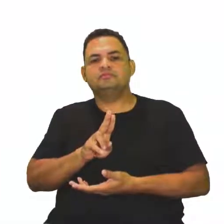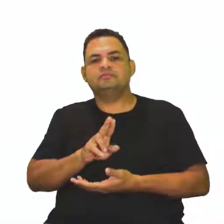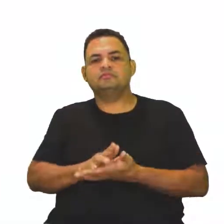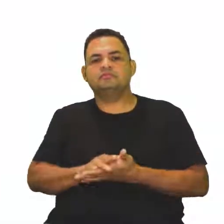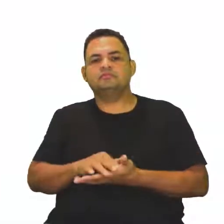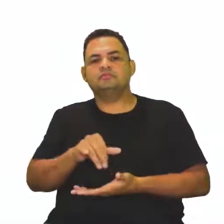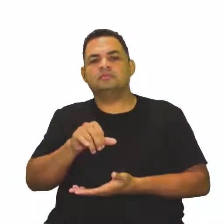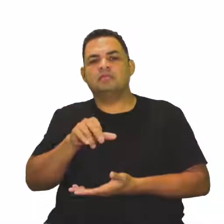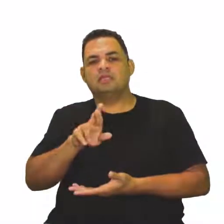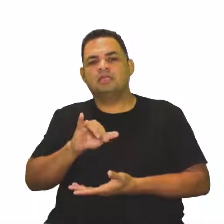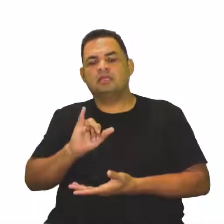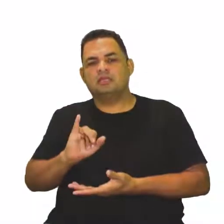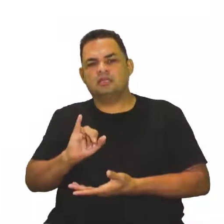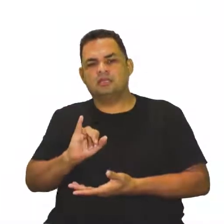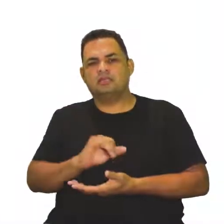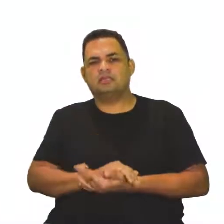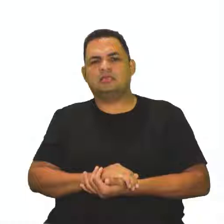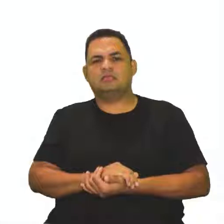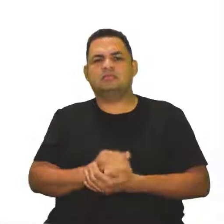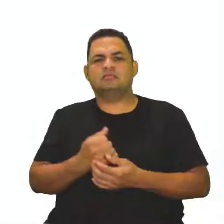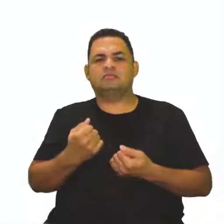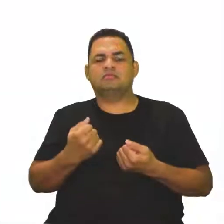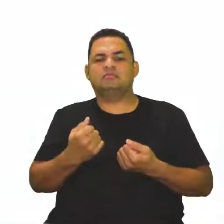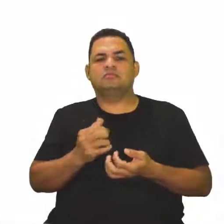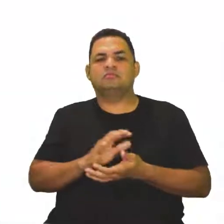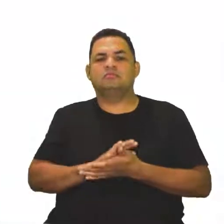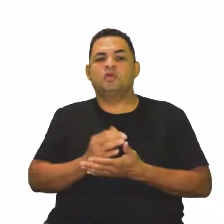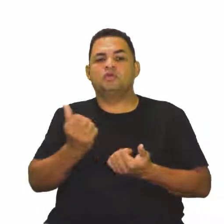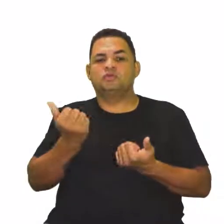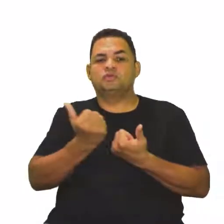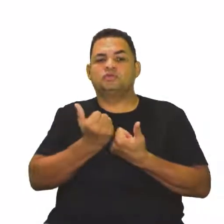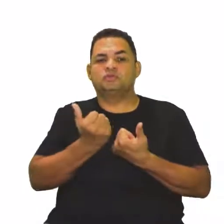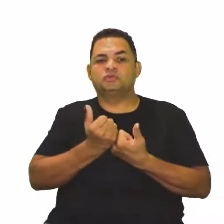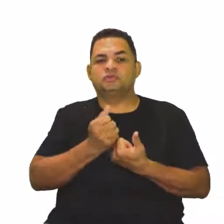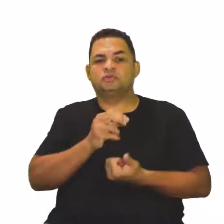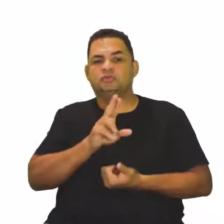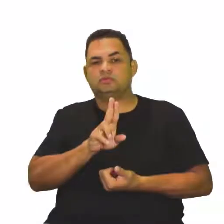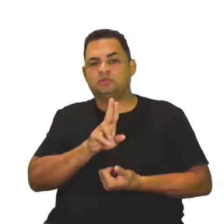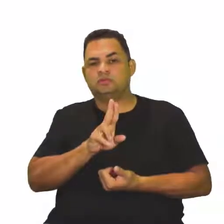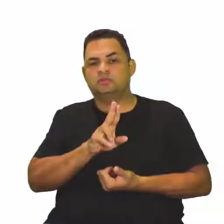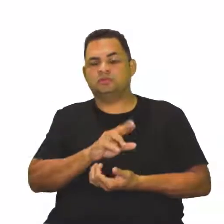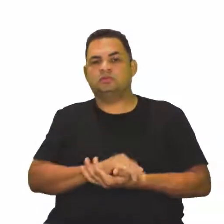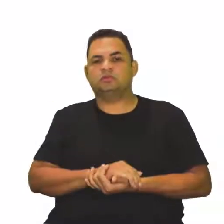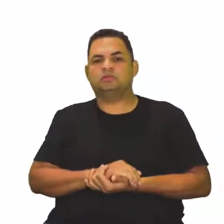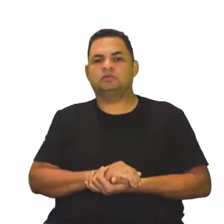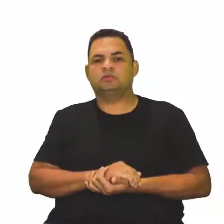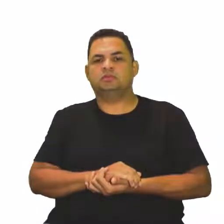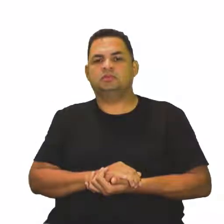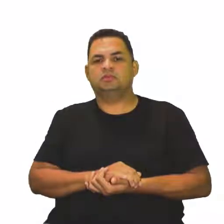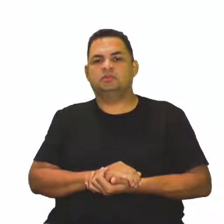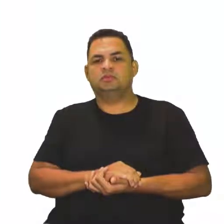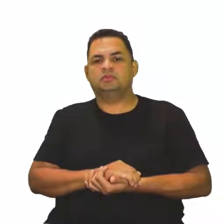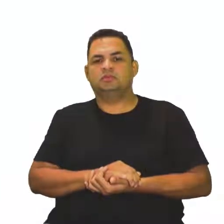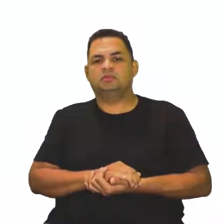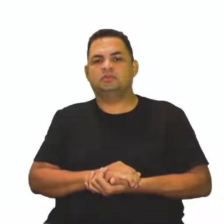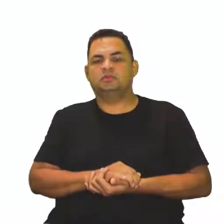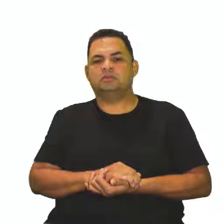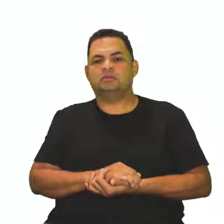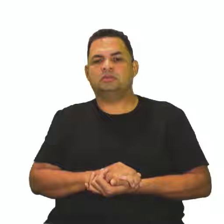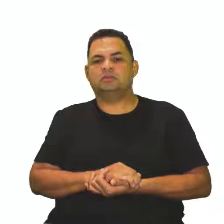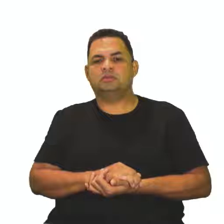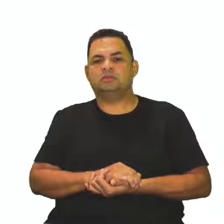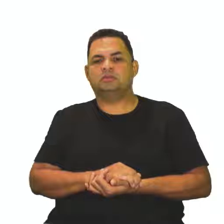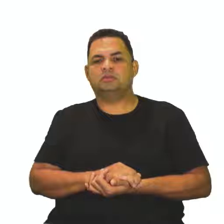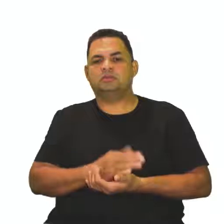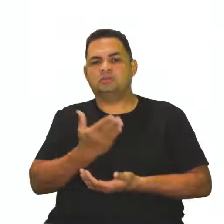Ri. Lembram com o Ri? Eu posso, por exemplo, substituir esse U aqui. Se eu substituir, eu fico